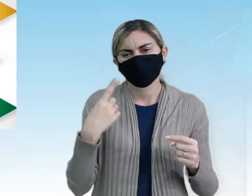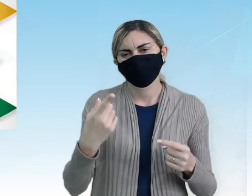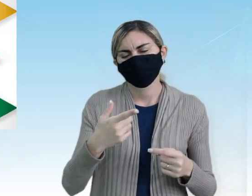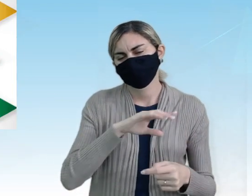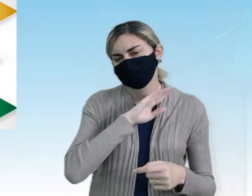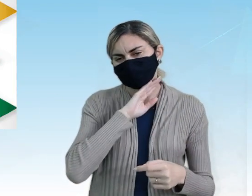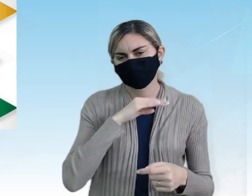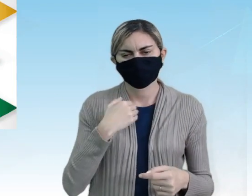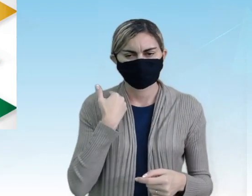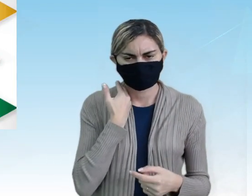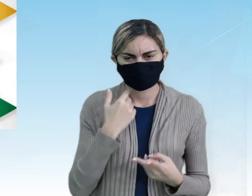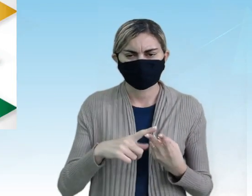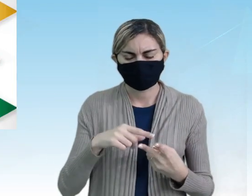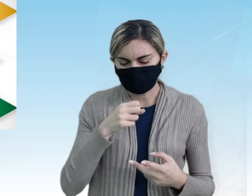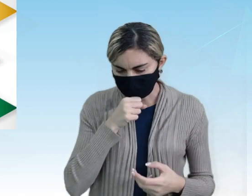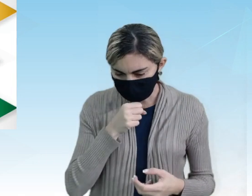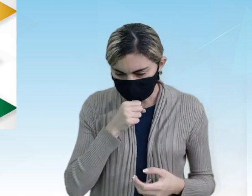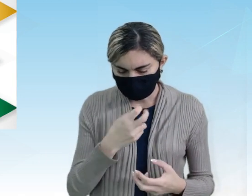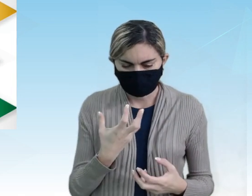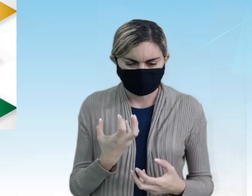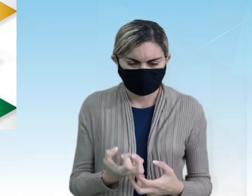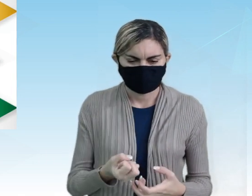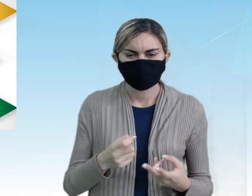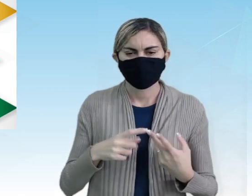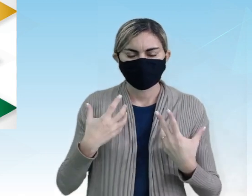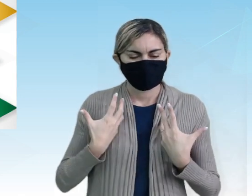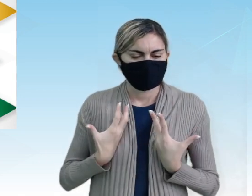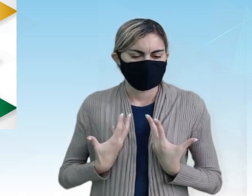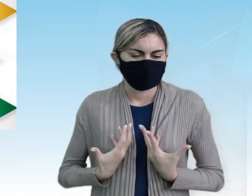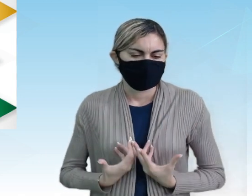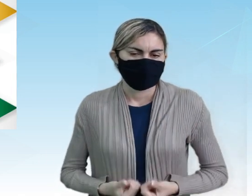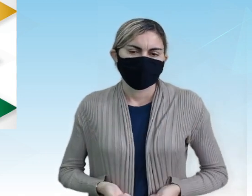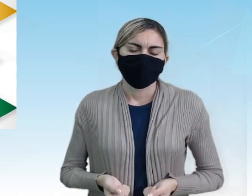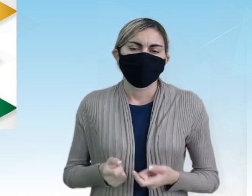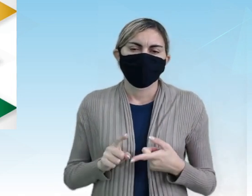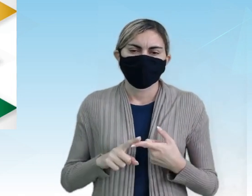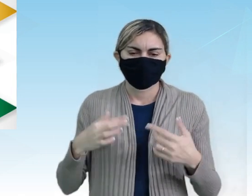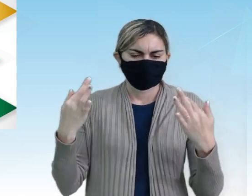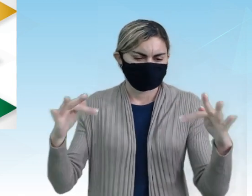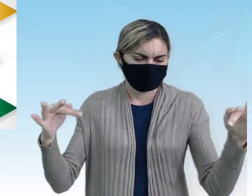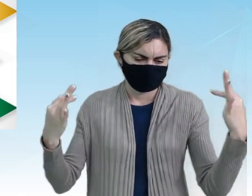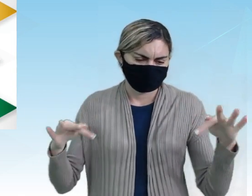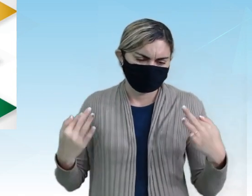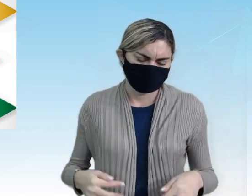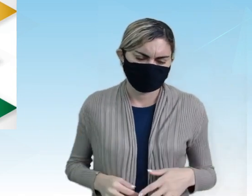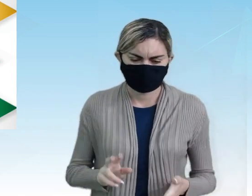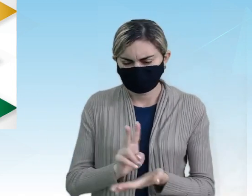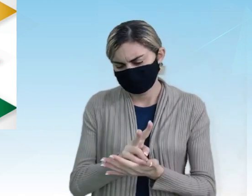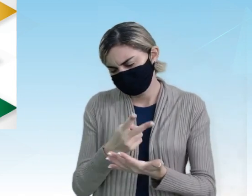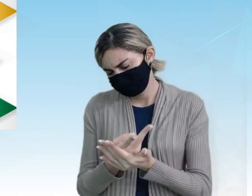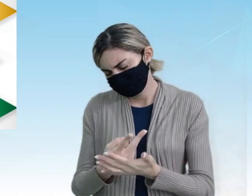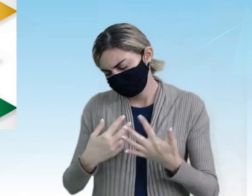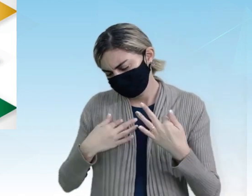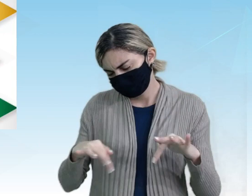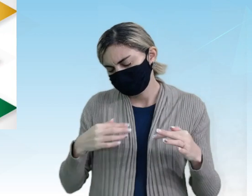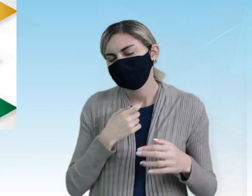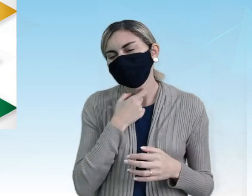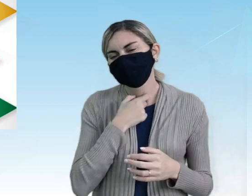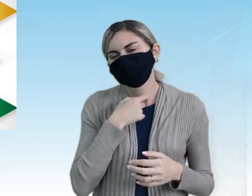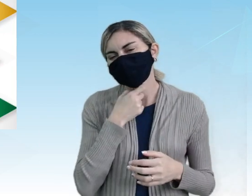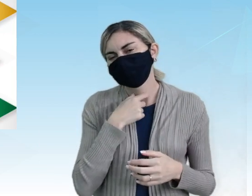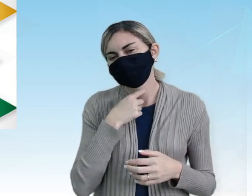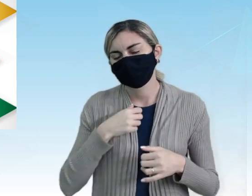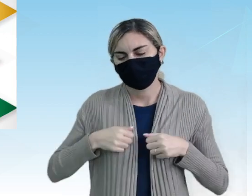a febre, a tosse seca, o cansaço, dores, desconforto, uma dor de